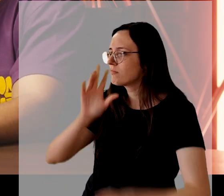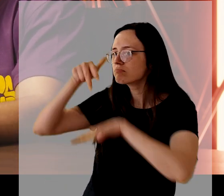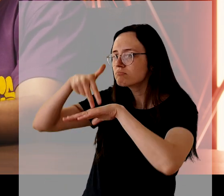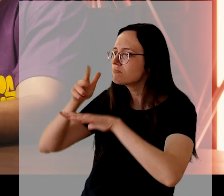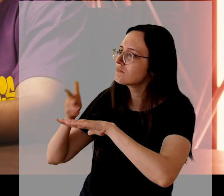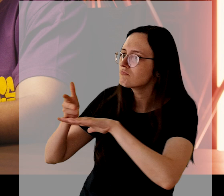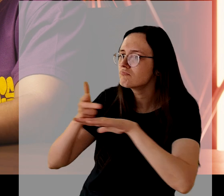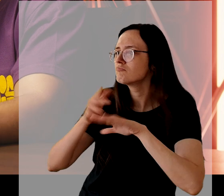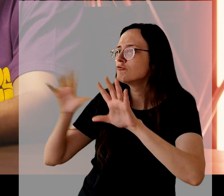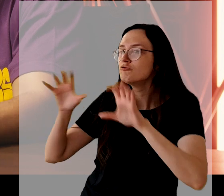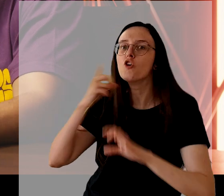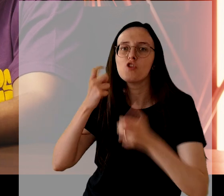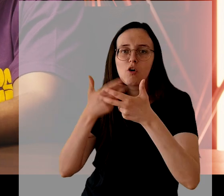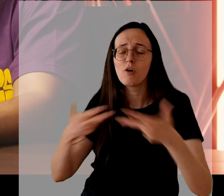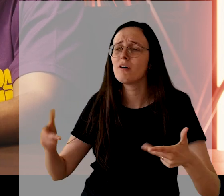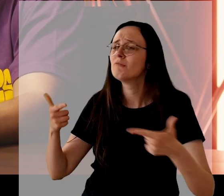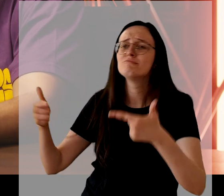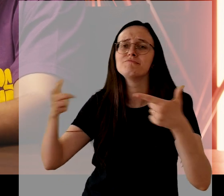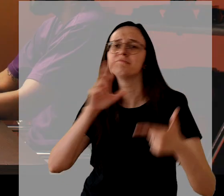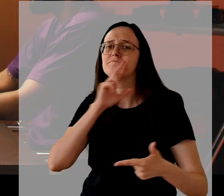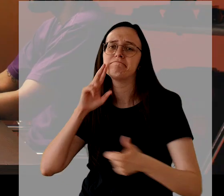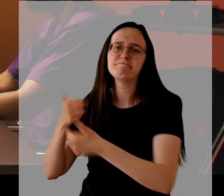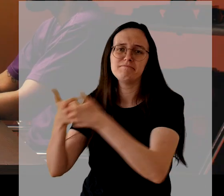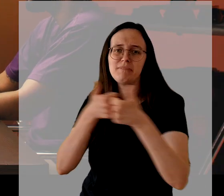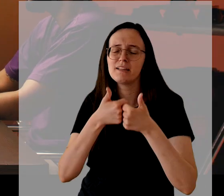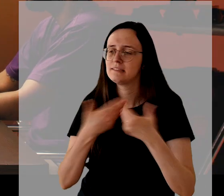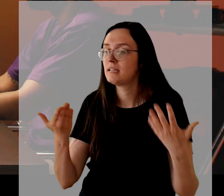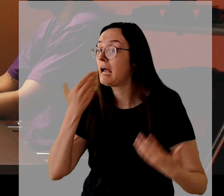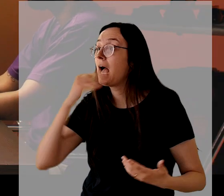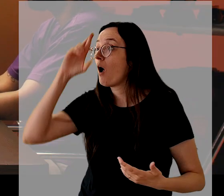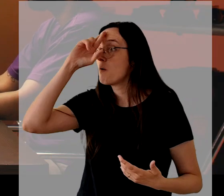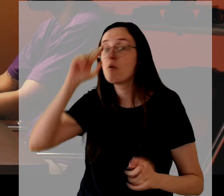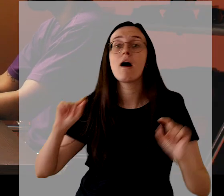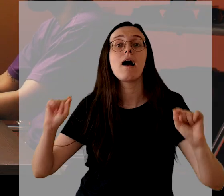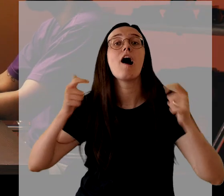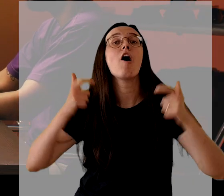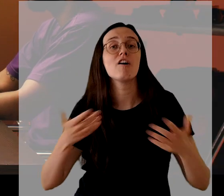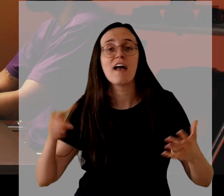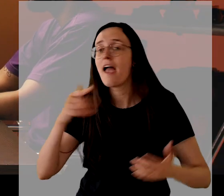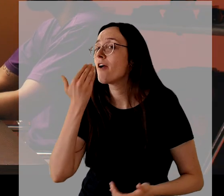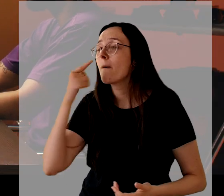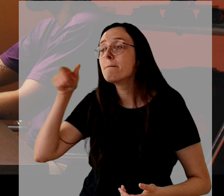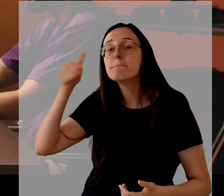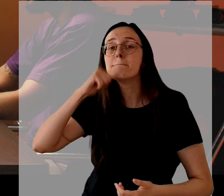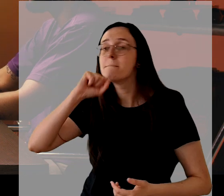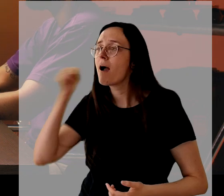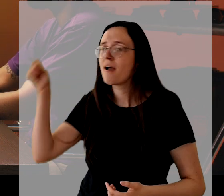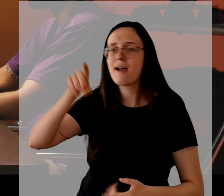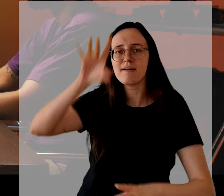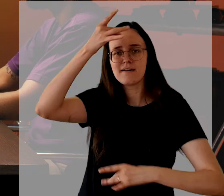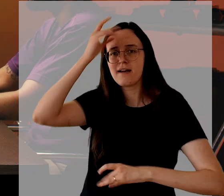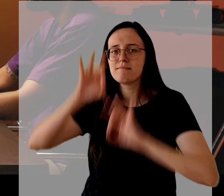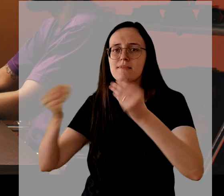e, por uma questão de estrutura, não tinha nem restaurante lá. Então eu tenho que almoçar a comida que a mãe do personagem